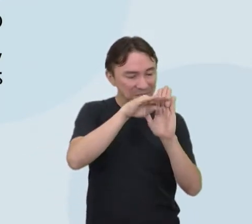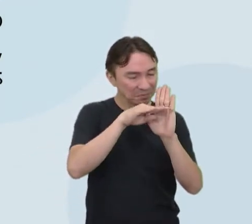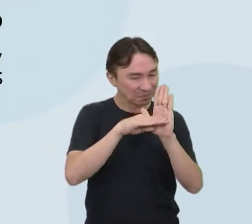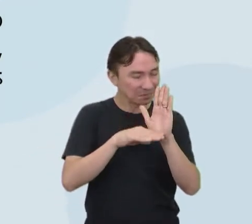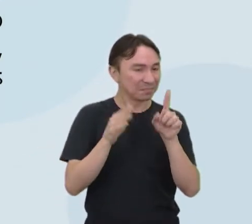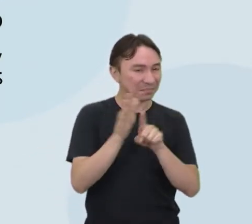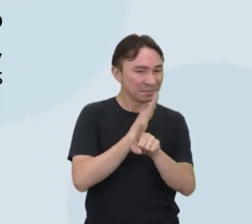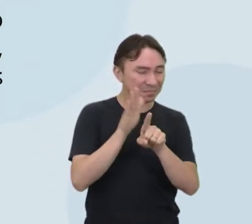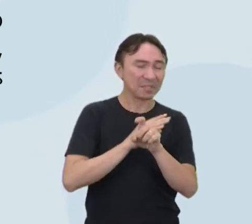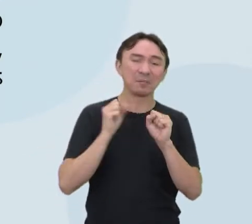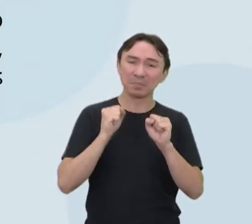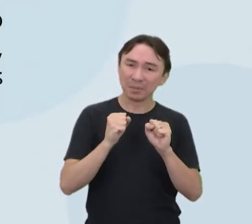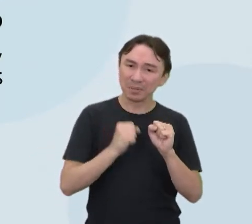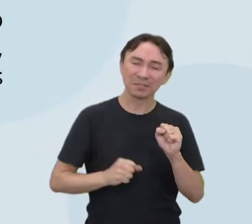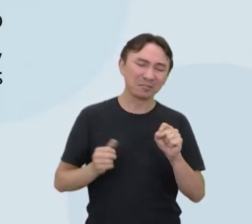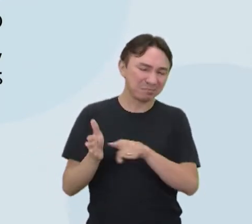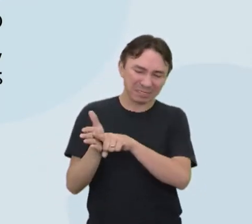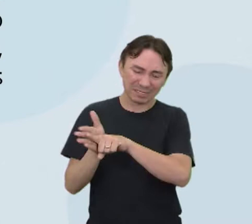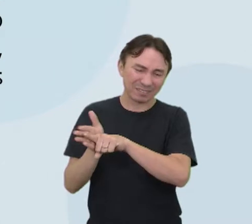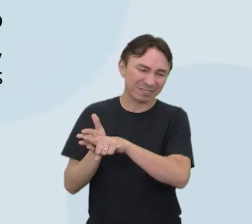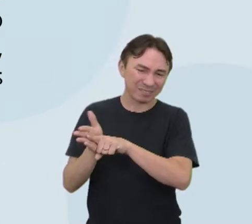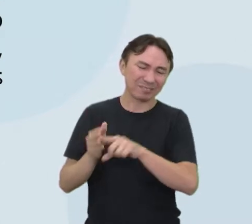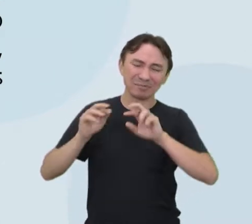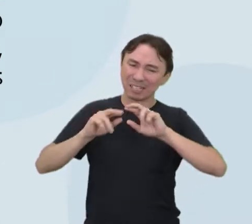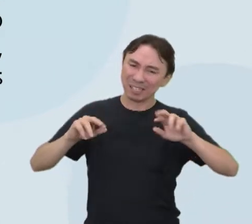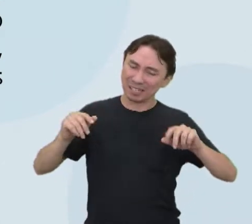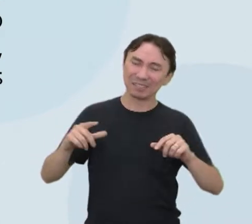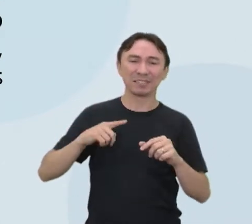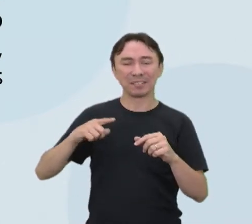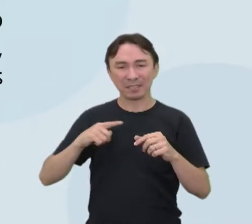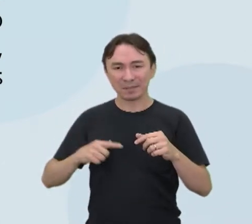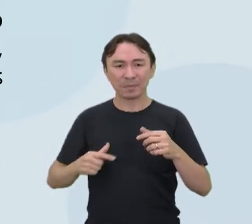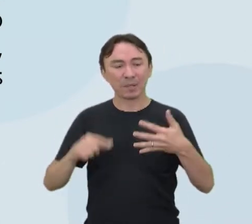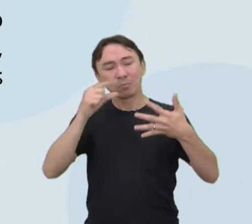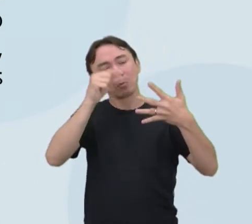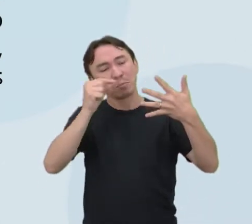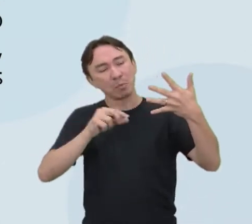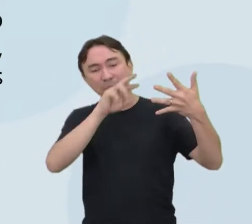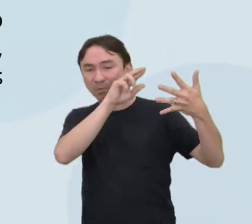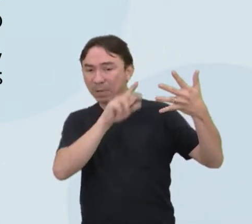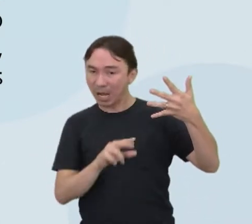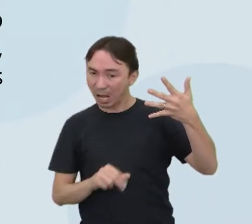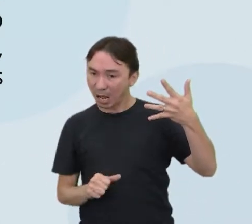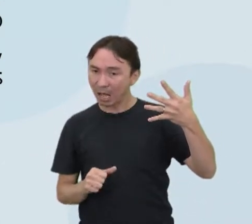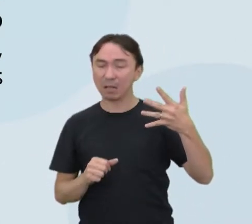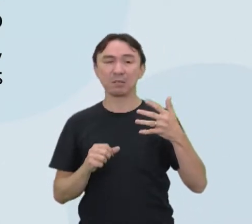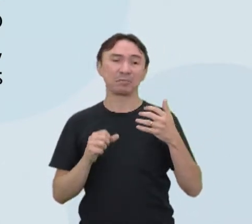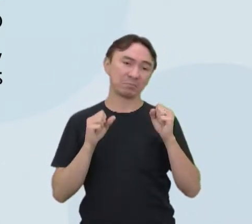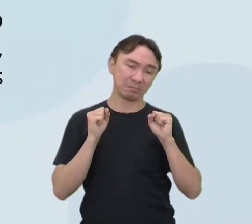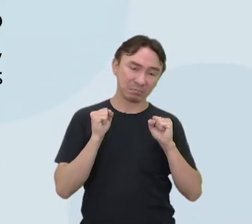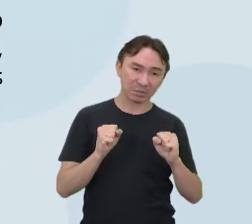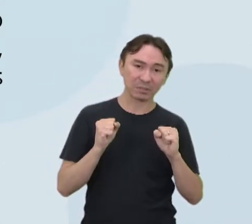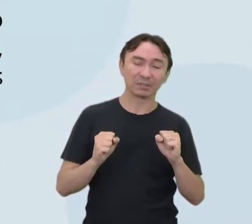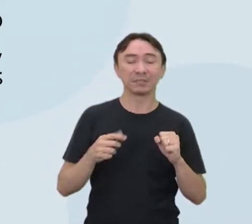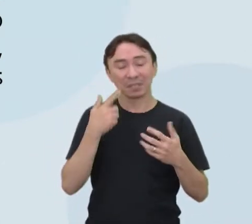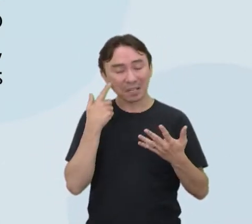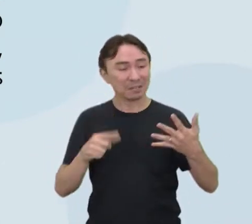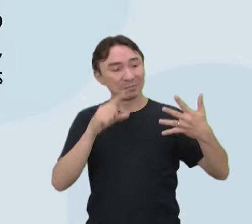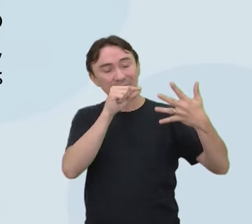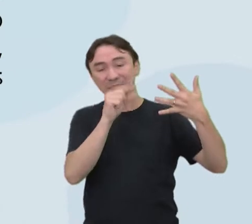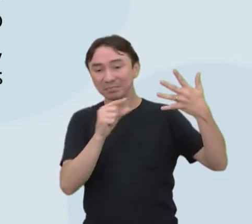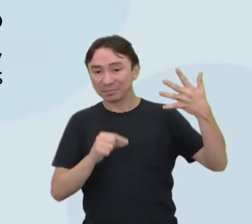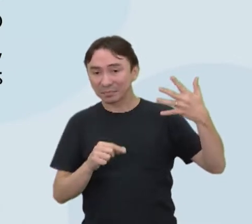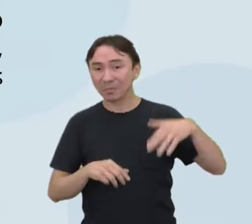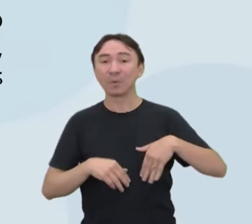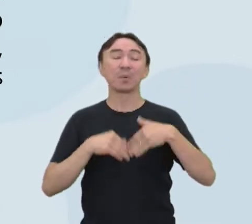de vários modelos, tá? Desde múltipla escolha, podendo caracterizar aí uma pesquisa quantitativa,